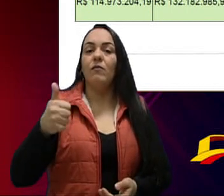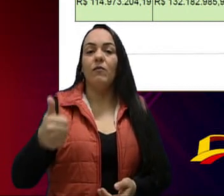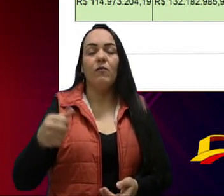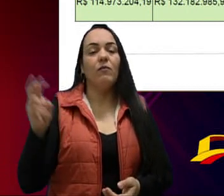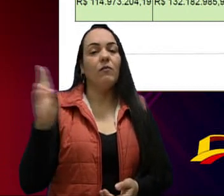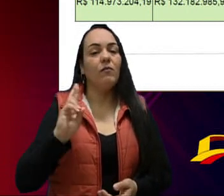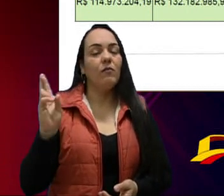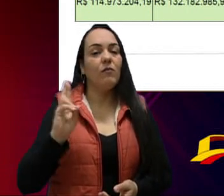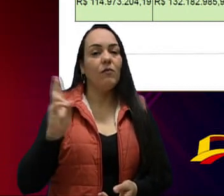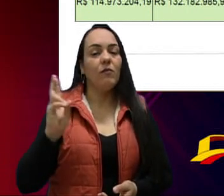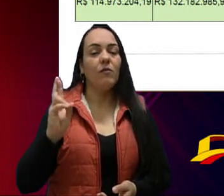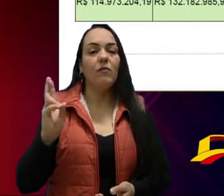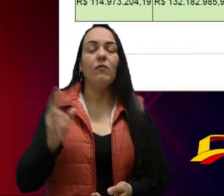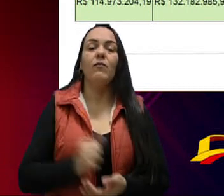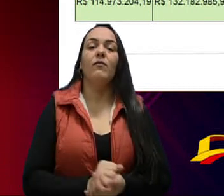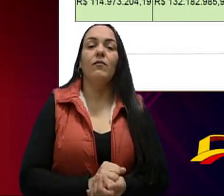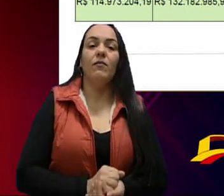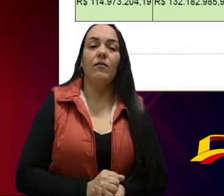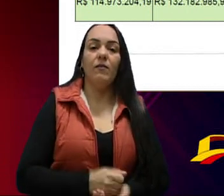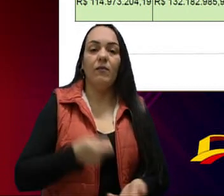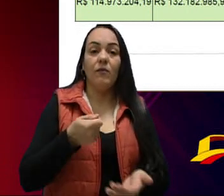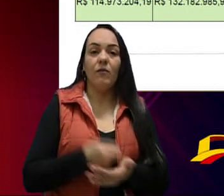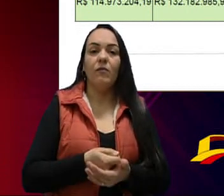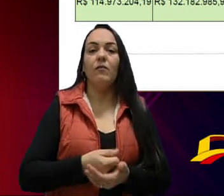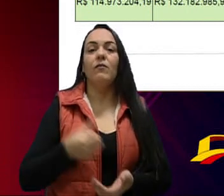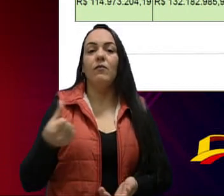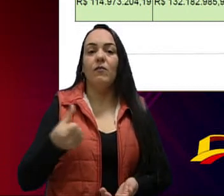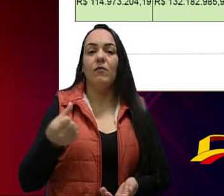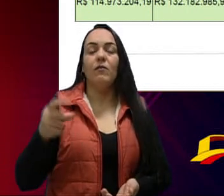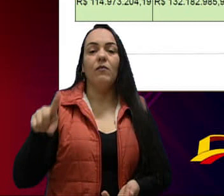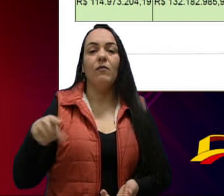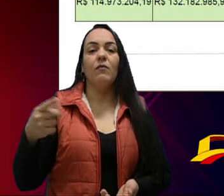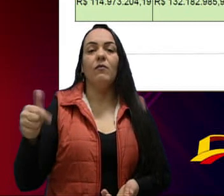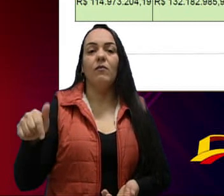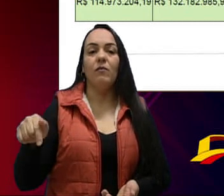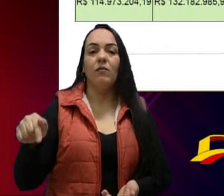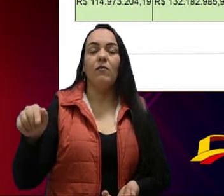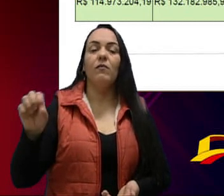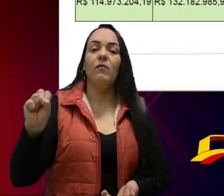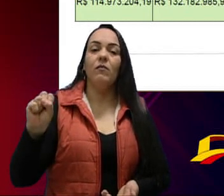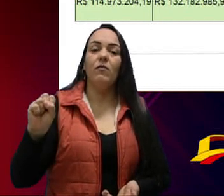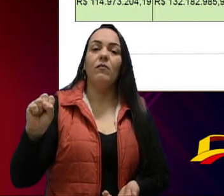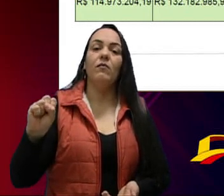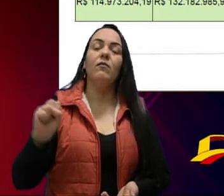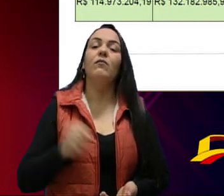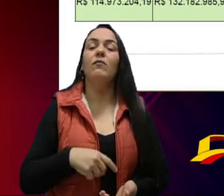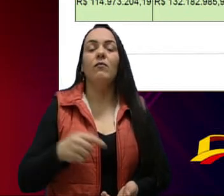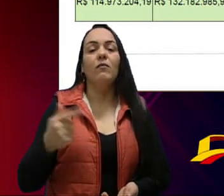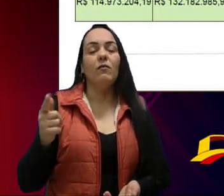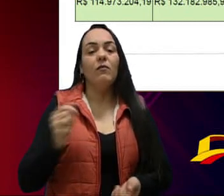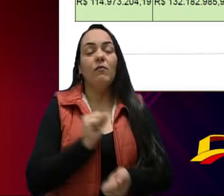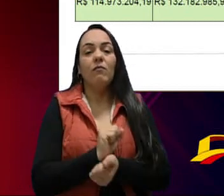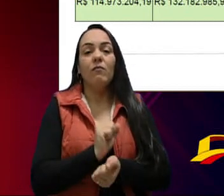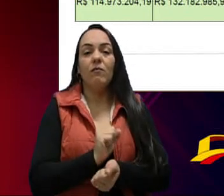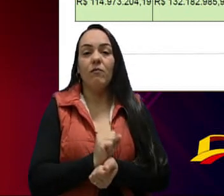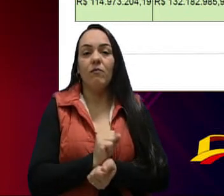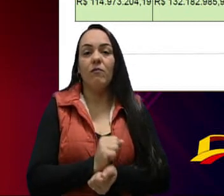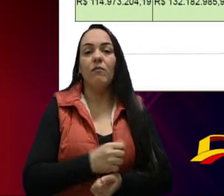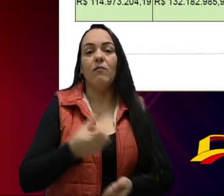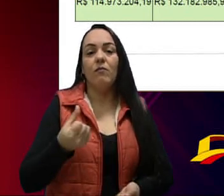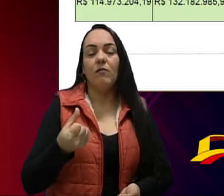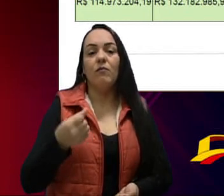milhões 829 pagou 6 milhões trezentos e sessenta e setenta e oito reservado seis